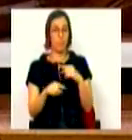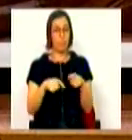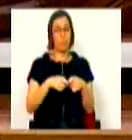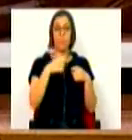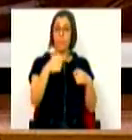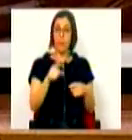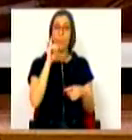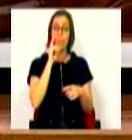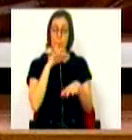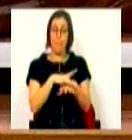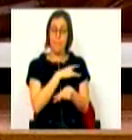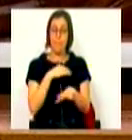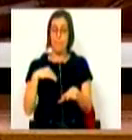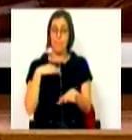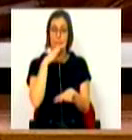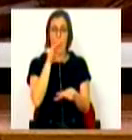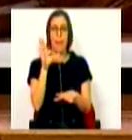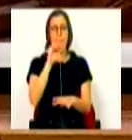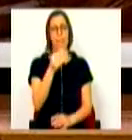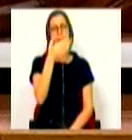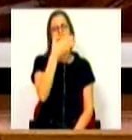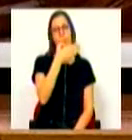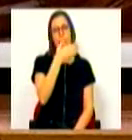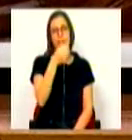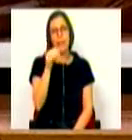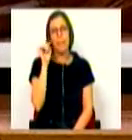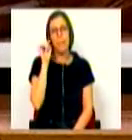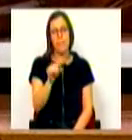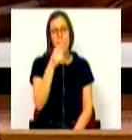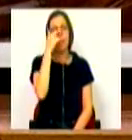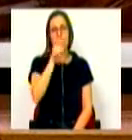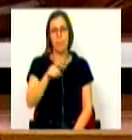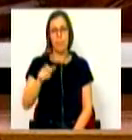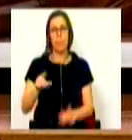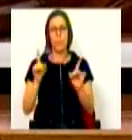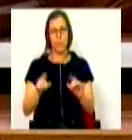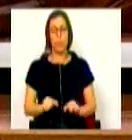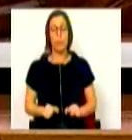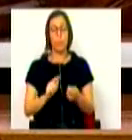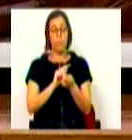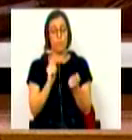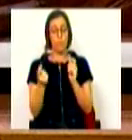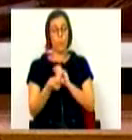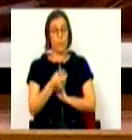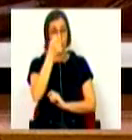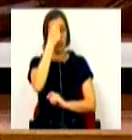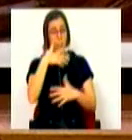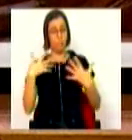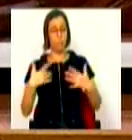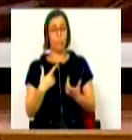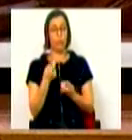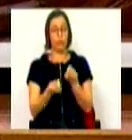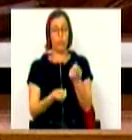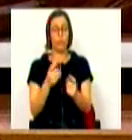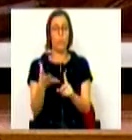da cobertura do médico de família a mais 700 mil pessoas, das mudanças históricas que fomos